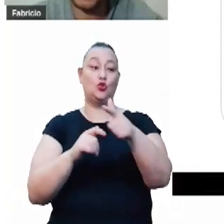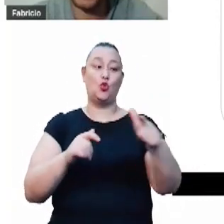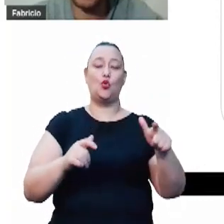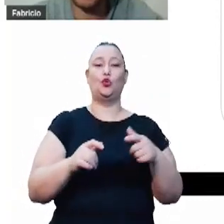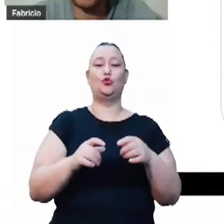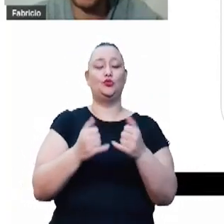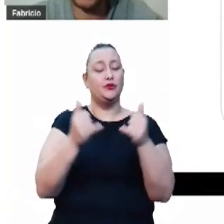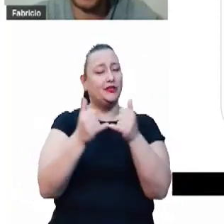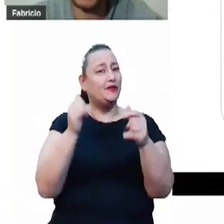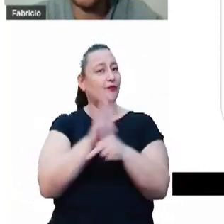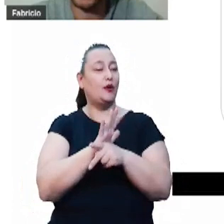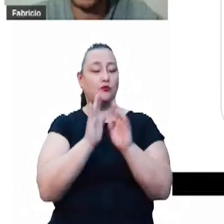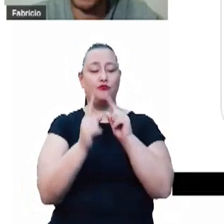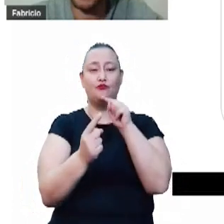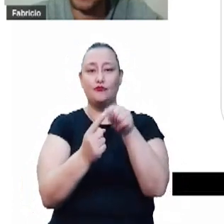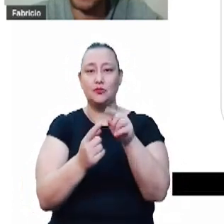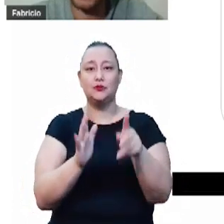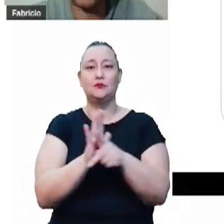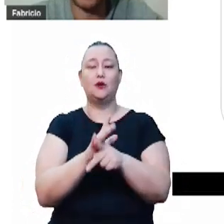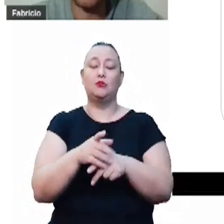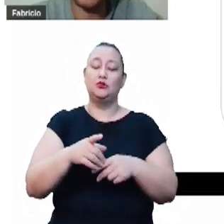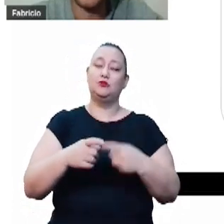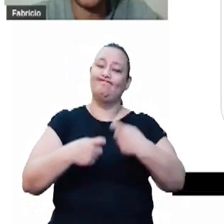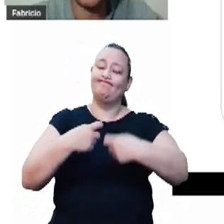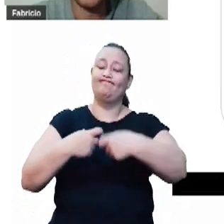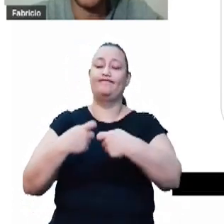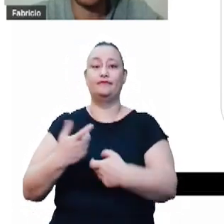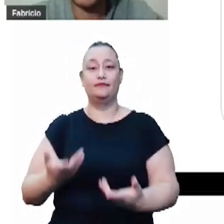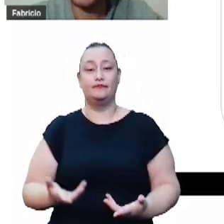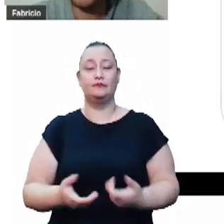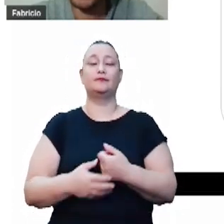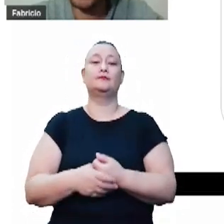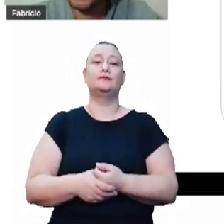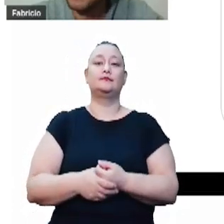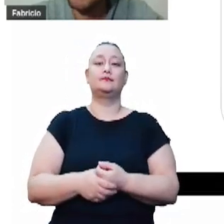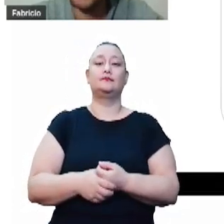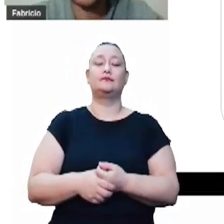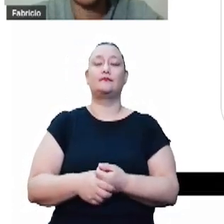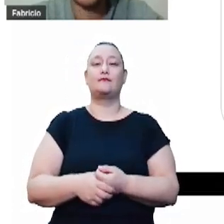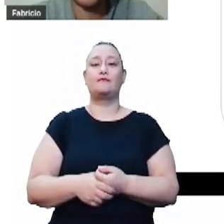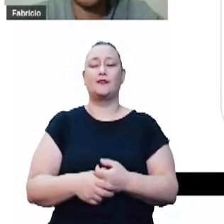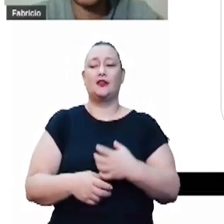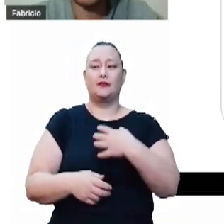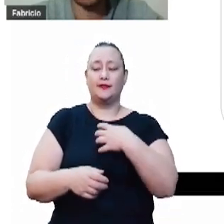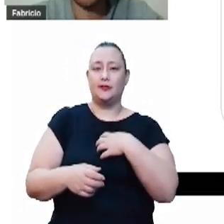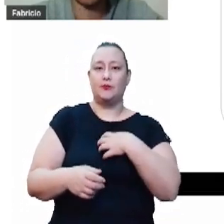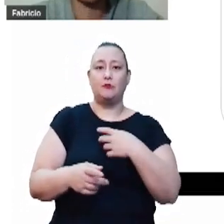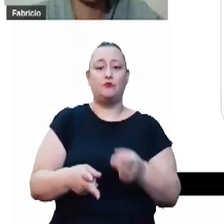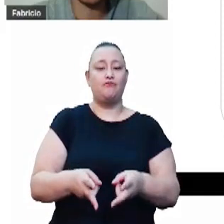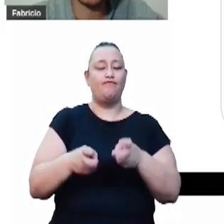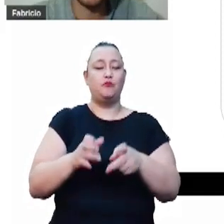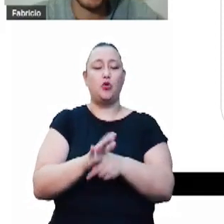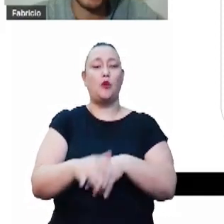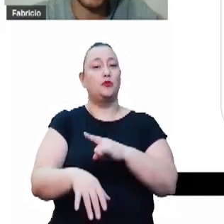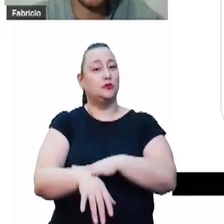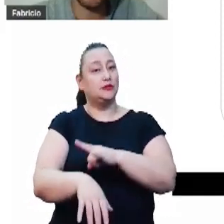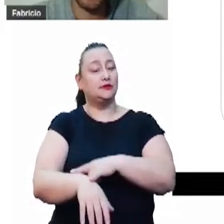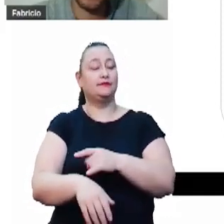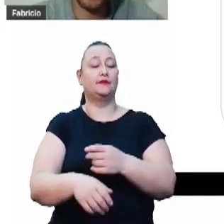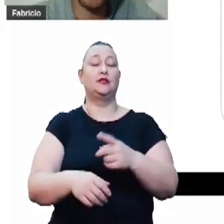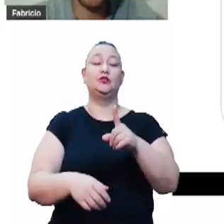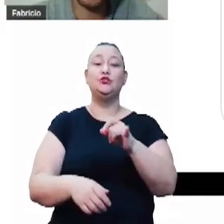nervos específicos relacionados à função sexual. Alteração para urinar, né, que a principal é incontinência